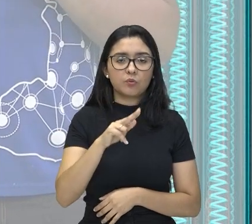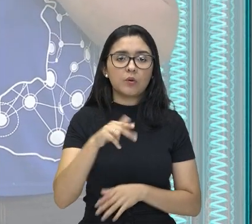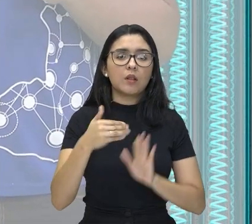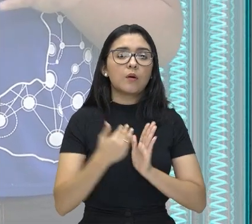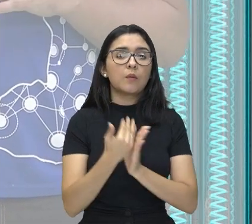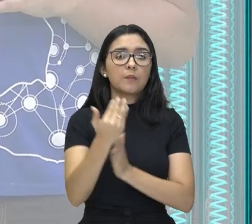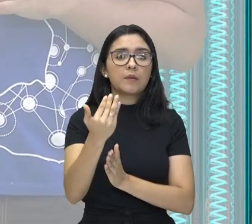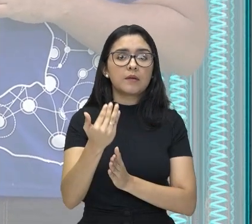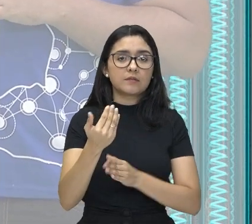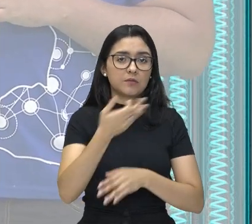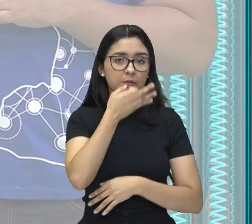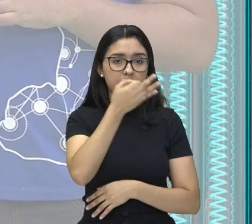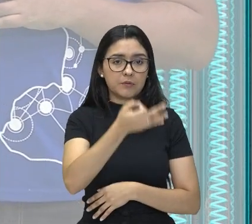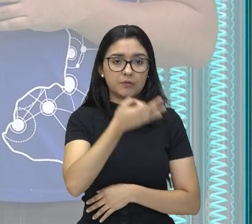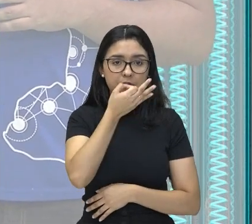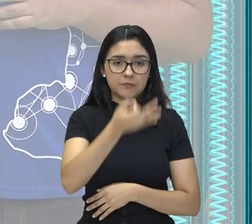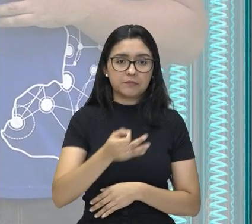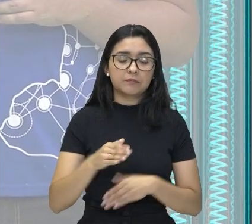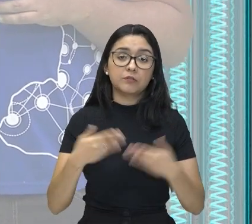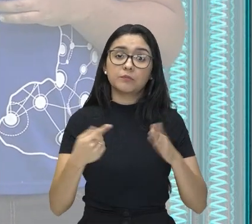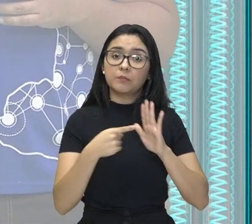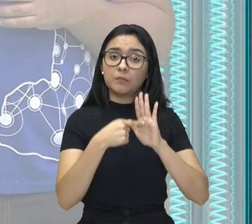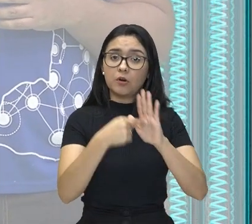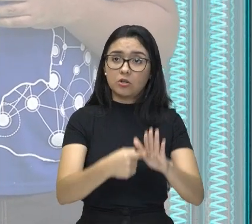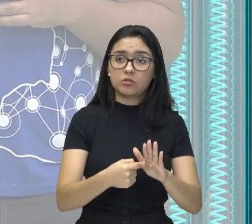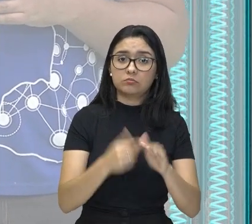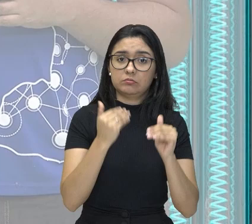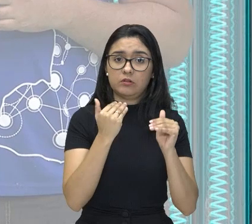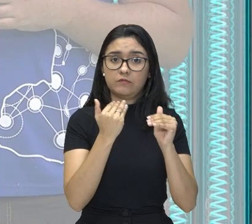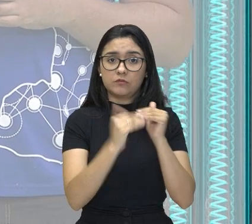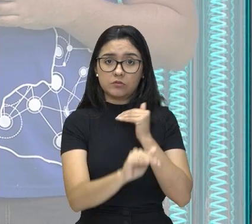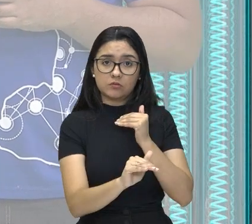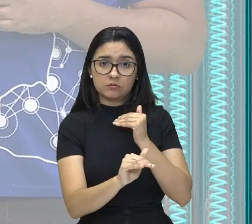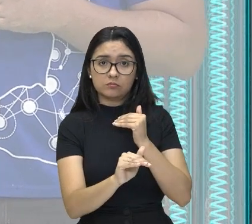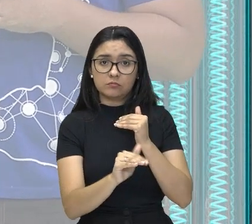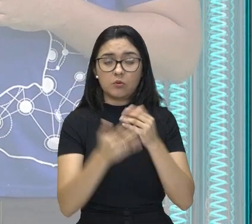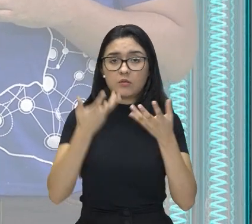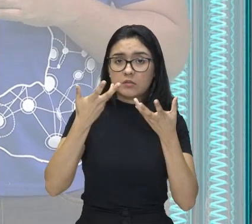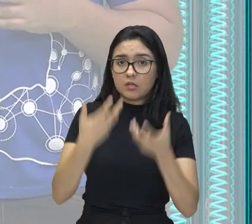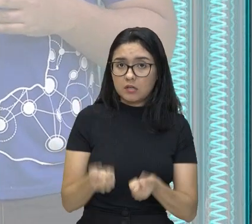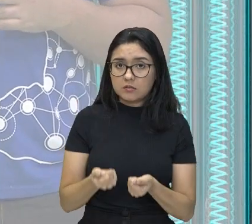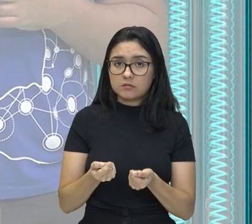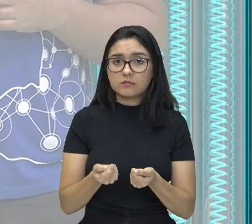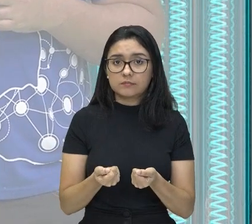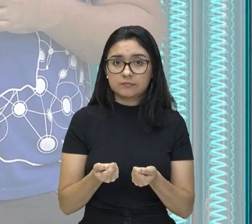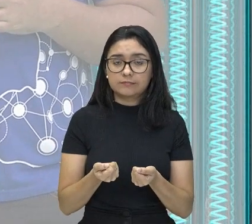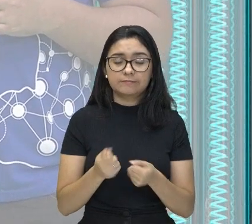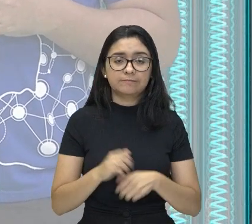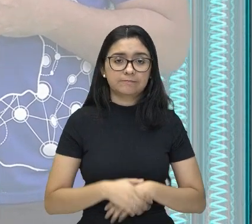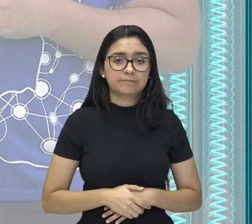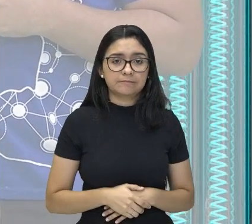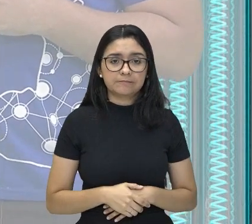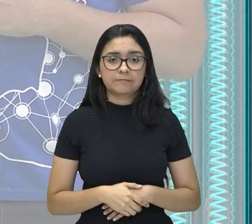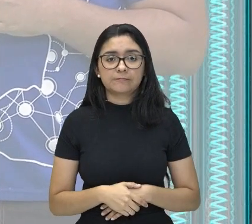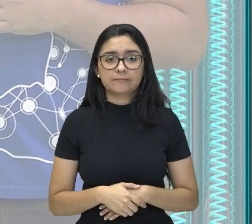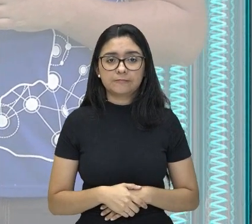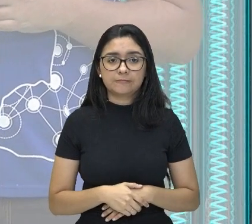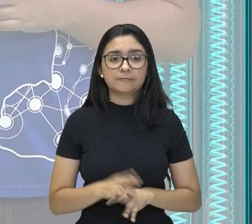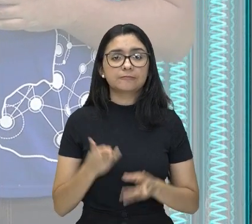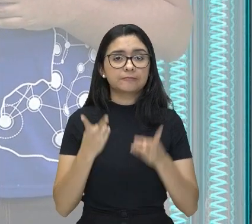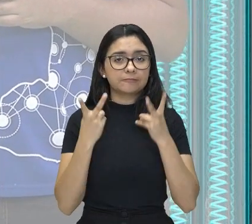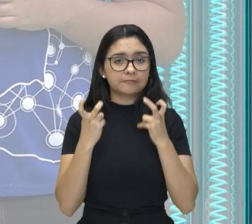aí isso revela refutação, negociação ou aceitação, exatamente os movimentos argumentativos, né?